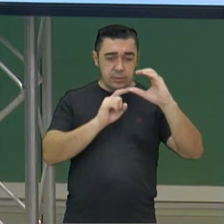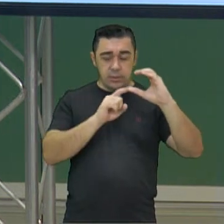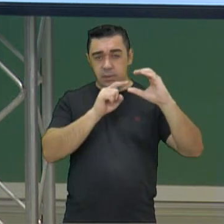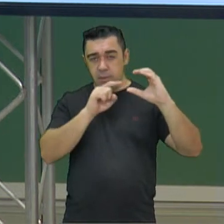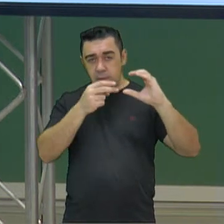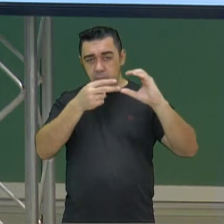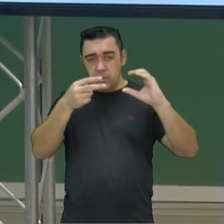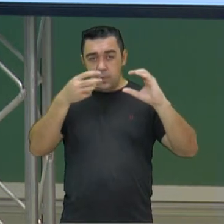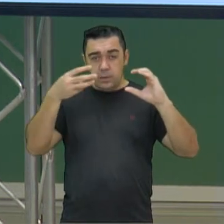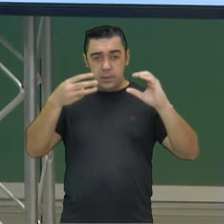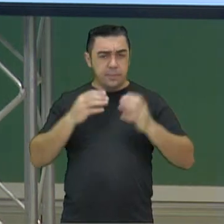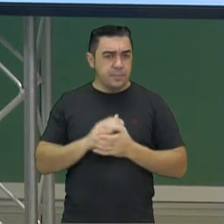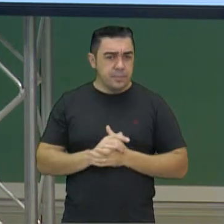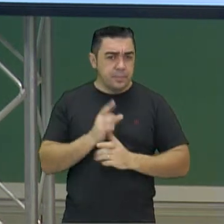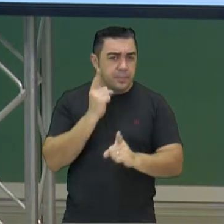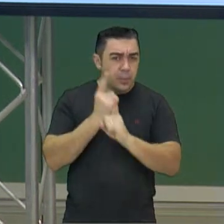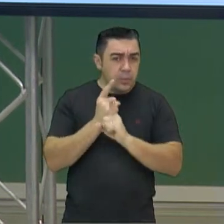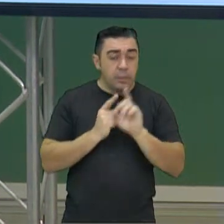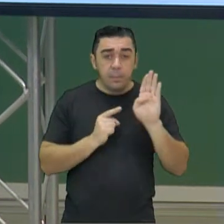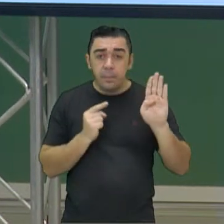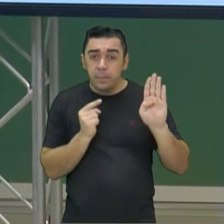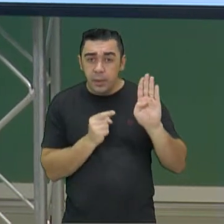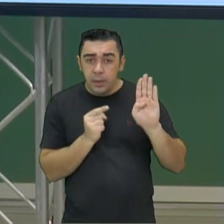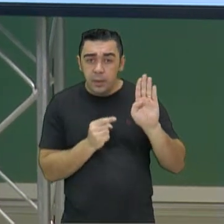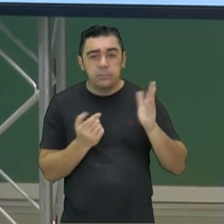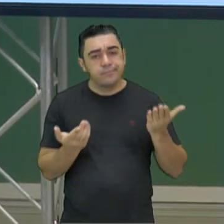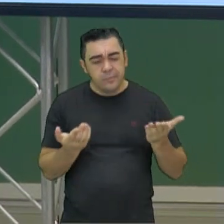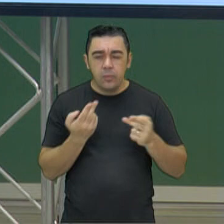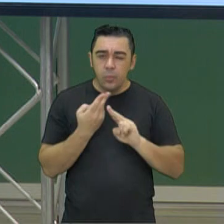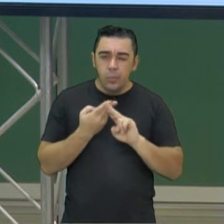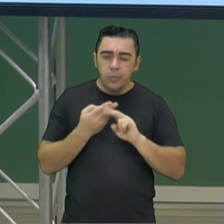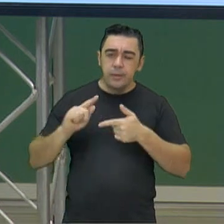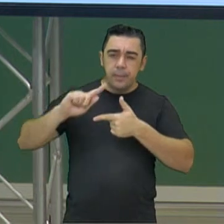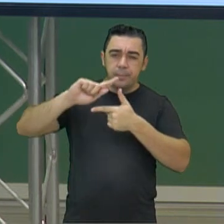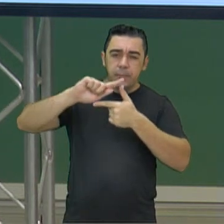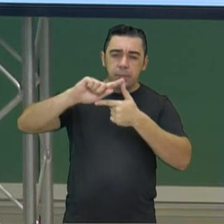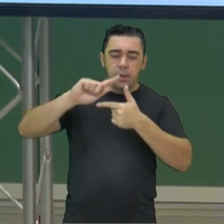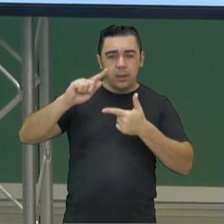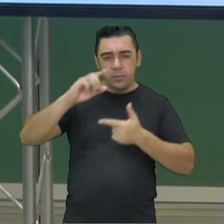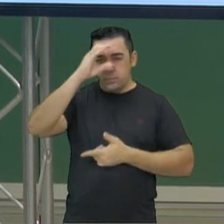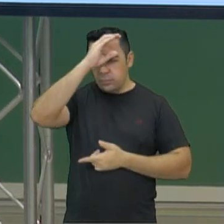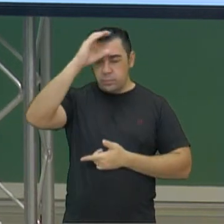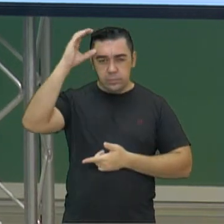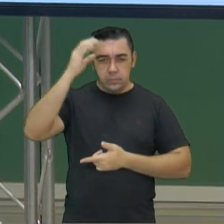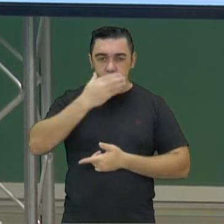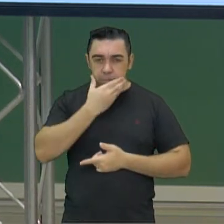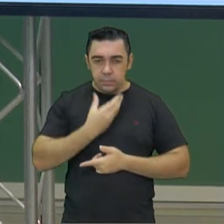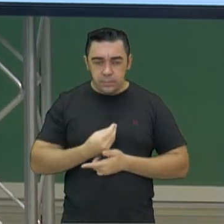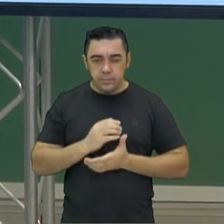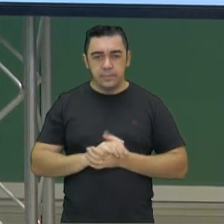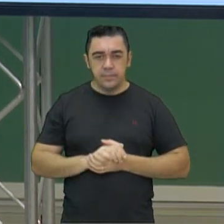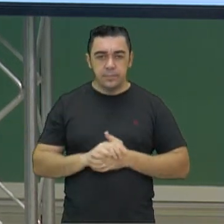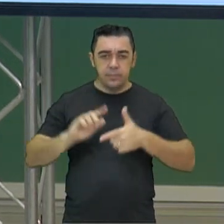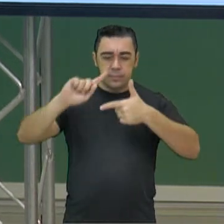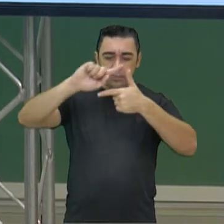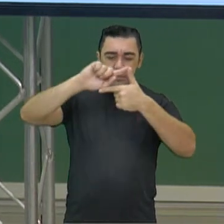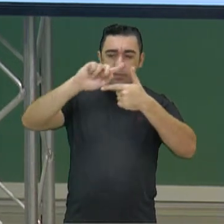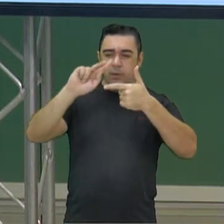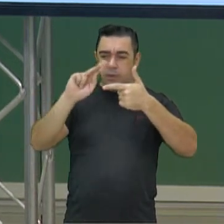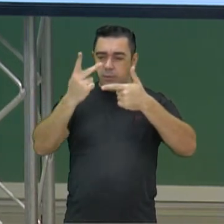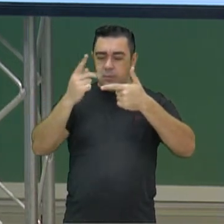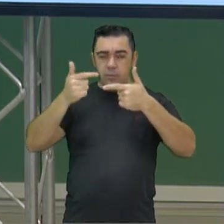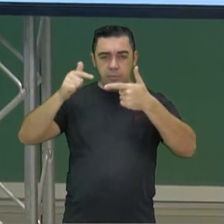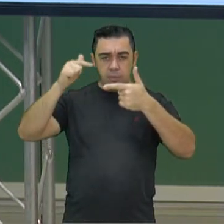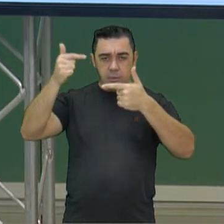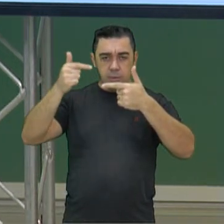C. Para achar o valor de B, vamos usar o teorema de Pitágoras. Hipotenusa ao quadrado é igual a B ao quadrado